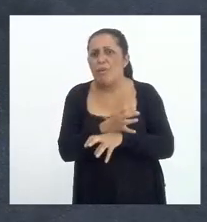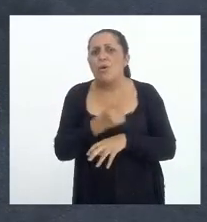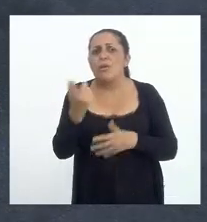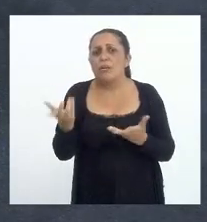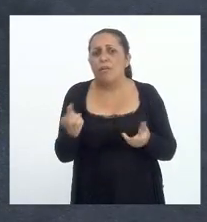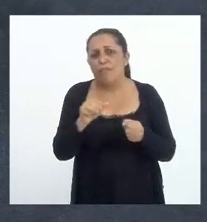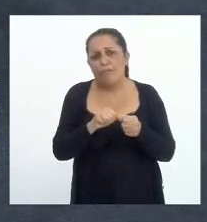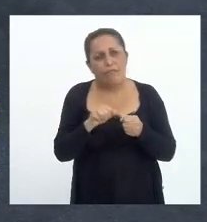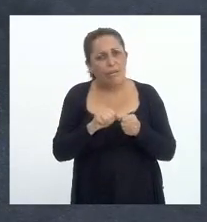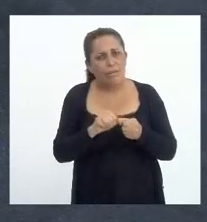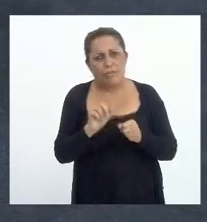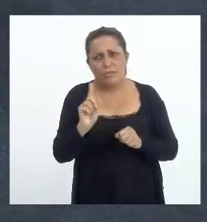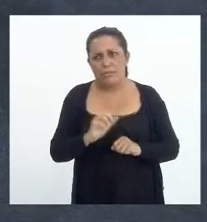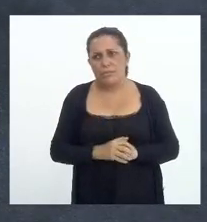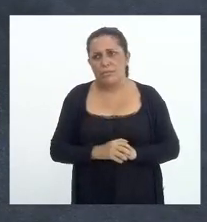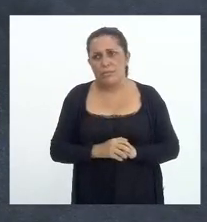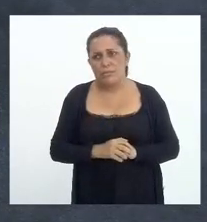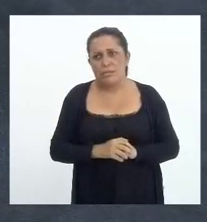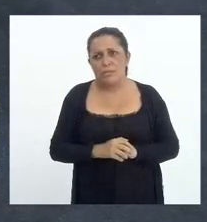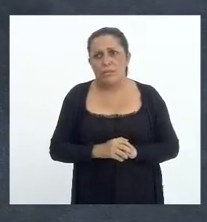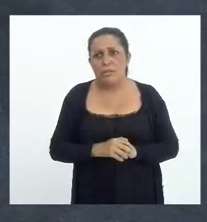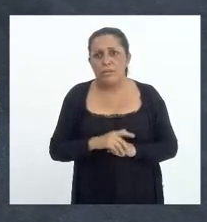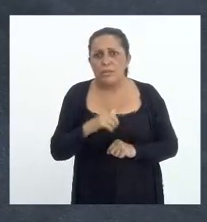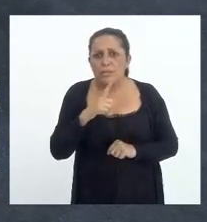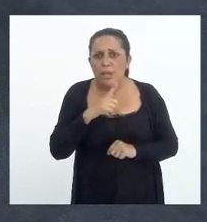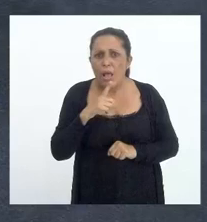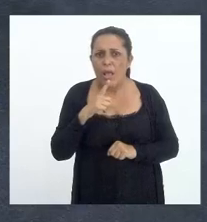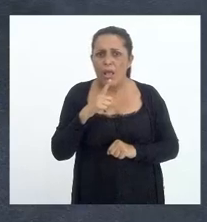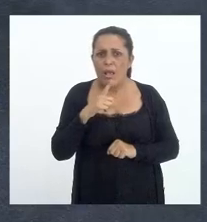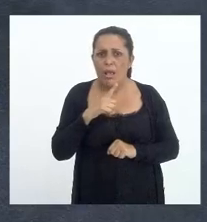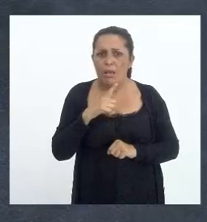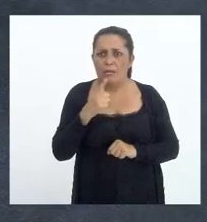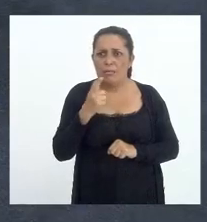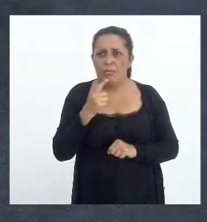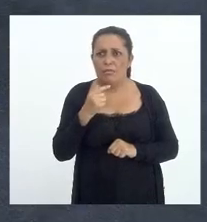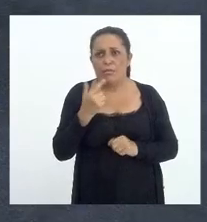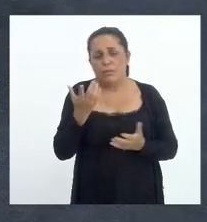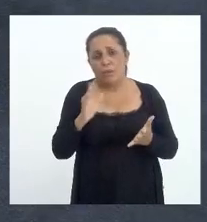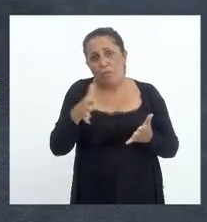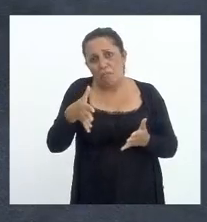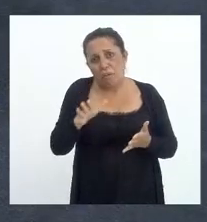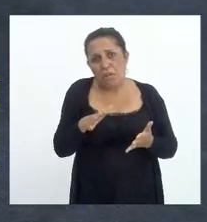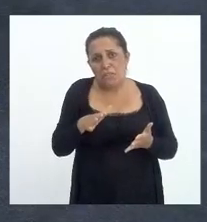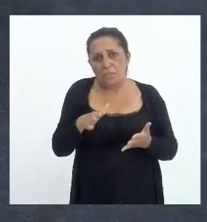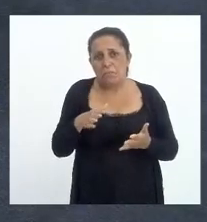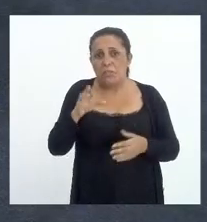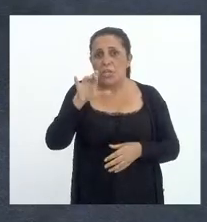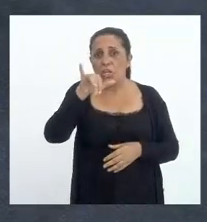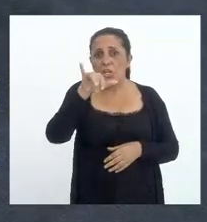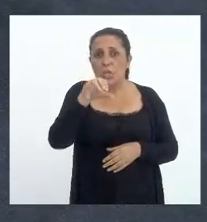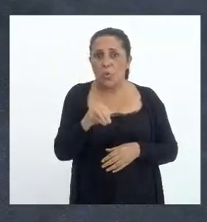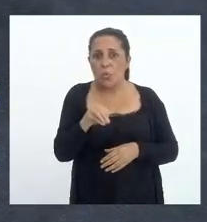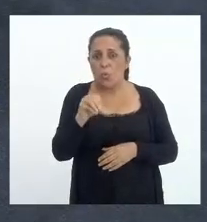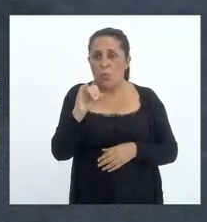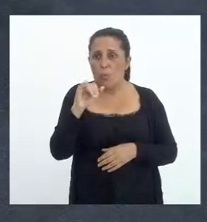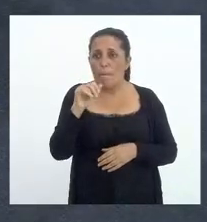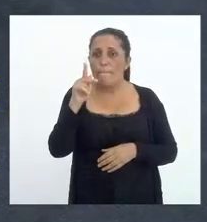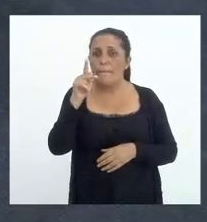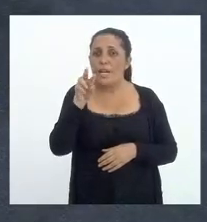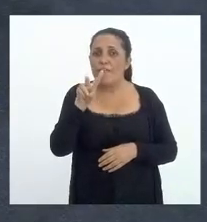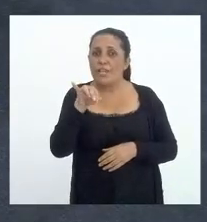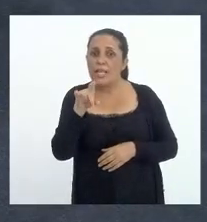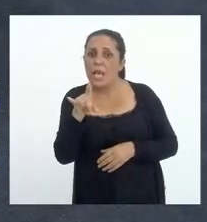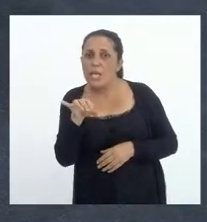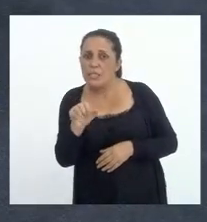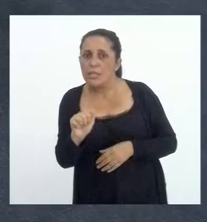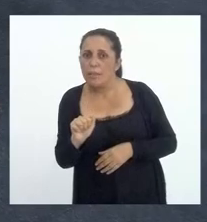isso. Nem que eles tenham que arcar com o Rio Previdência, caso não o tenham feito, que não é o caso. A